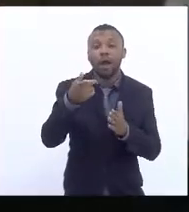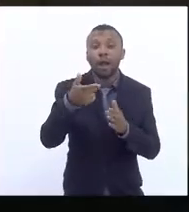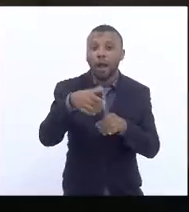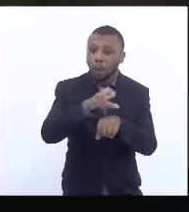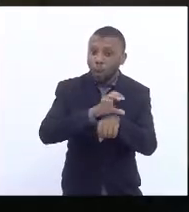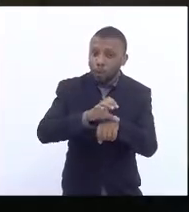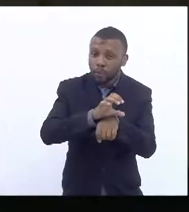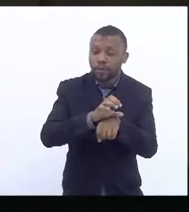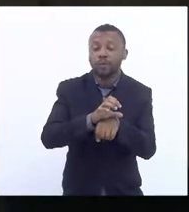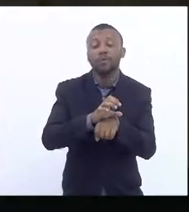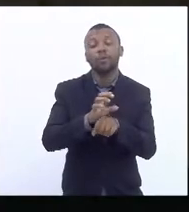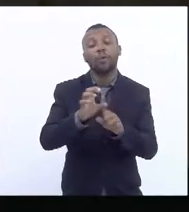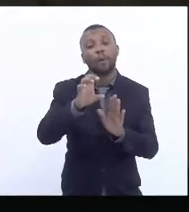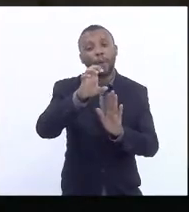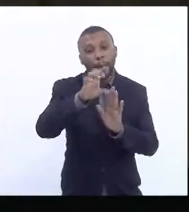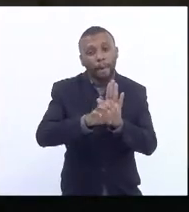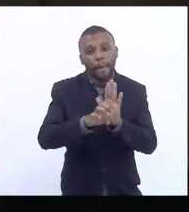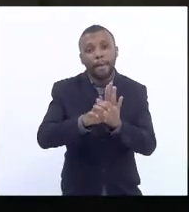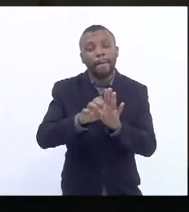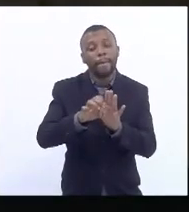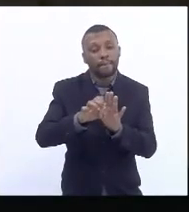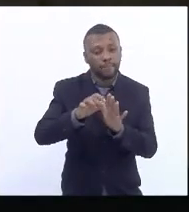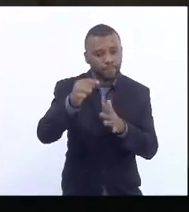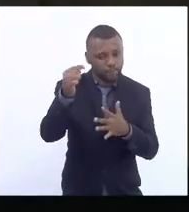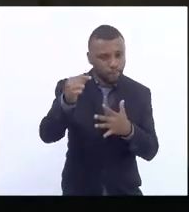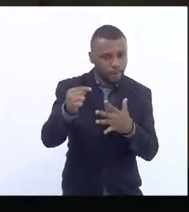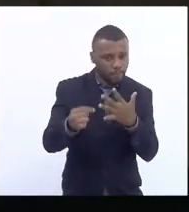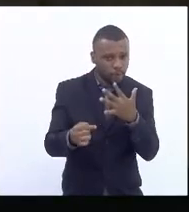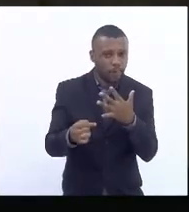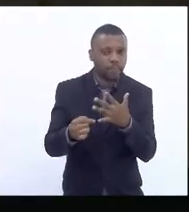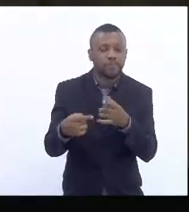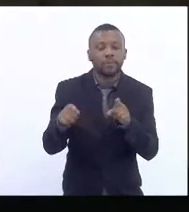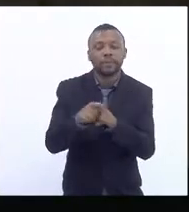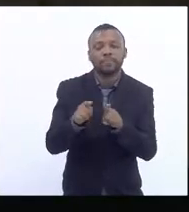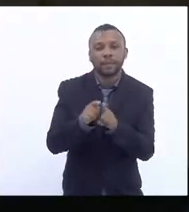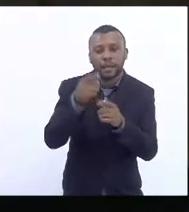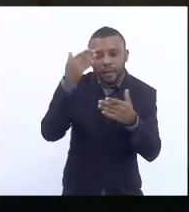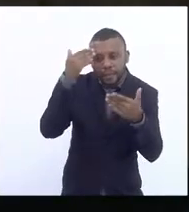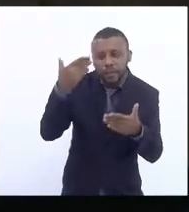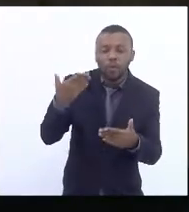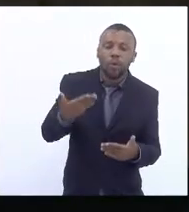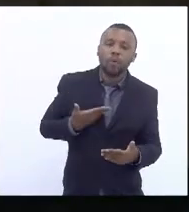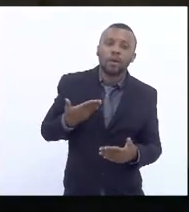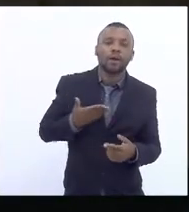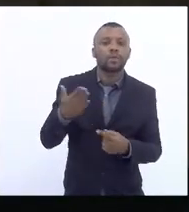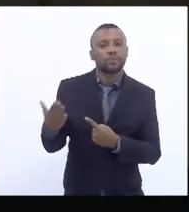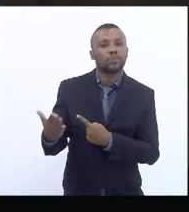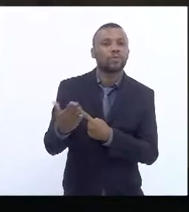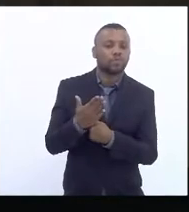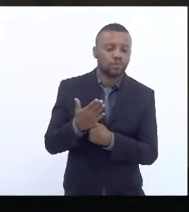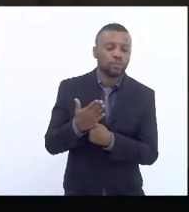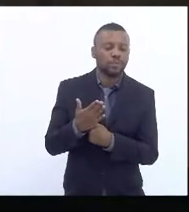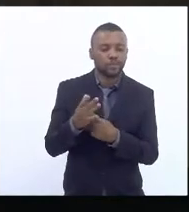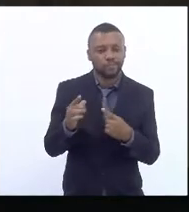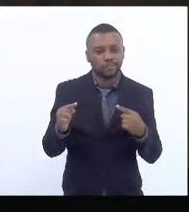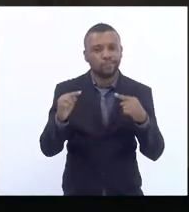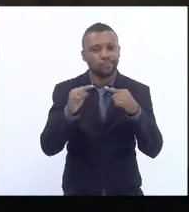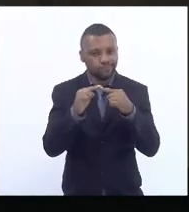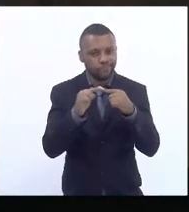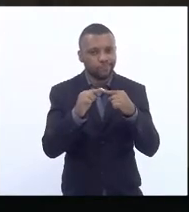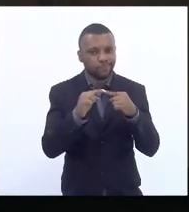emendas. Desde já agradecendo aos colegas que sensíveis nos ajudam nessa questão. Constitucionalidade com